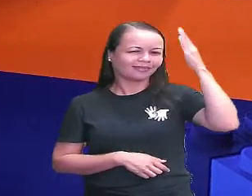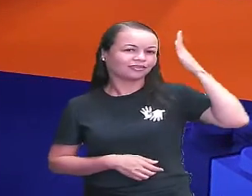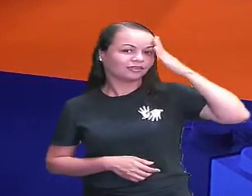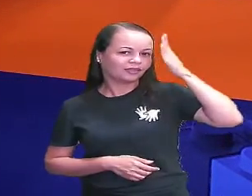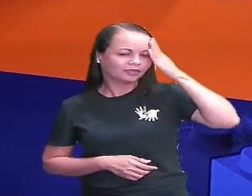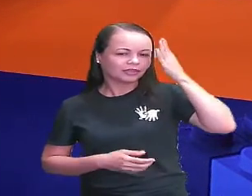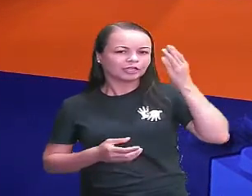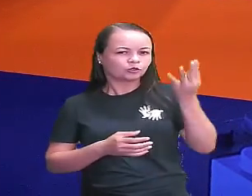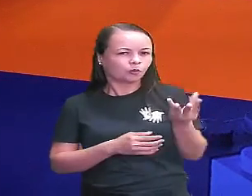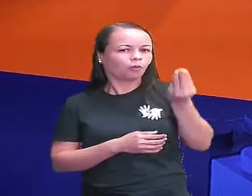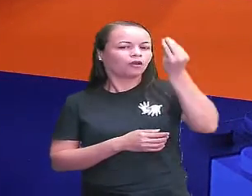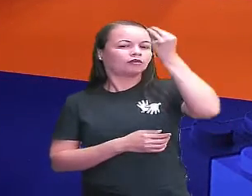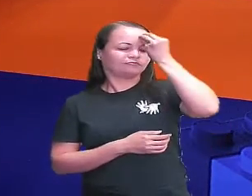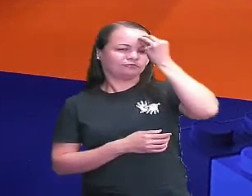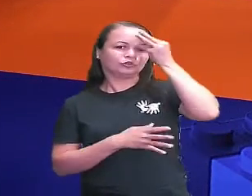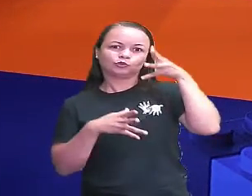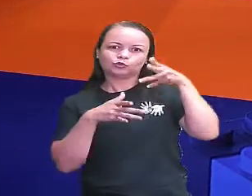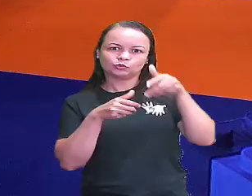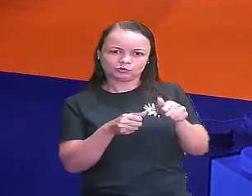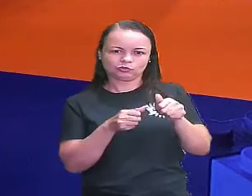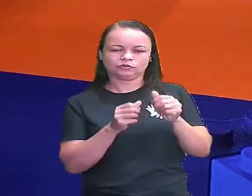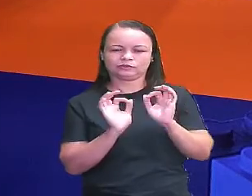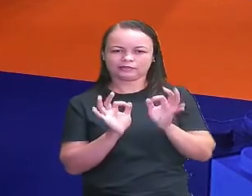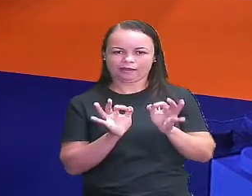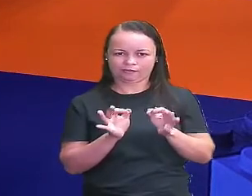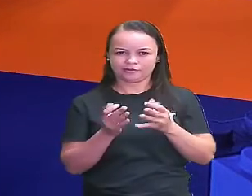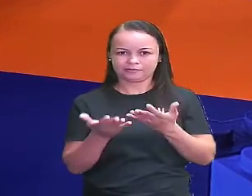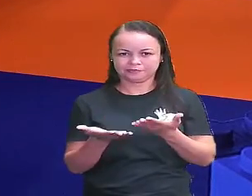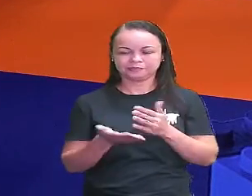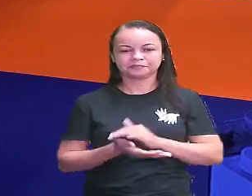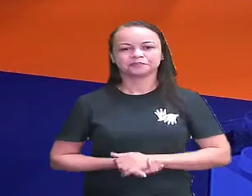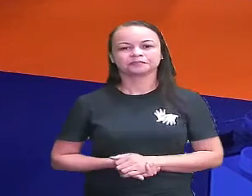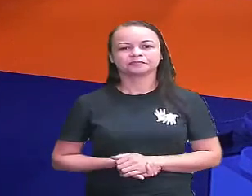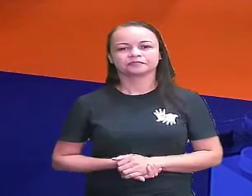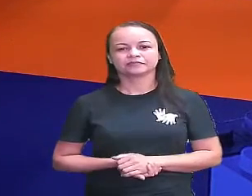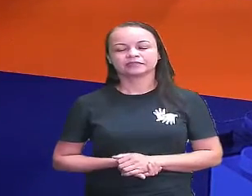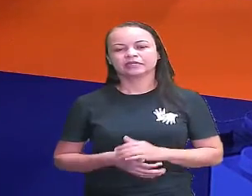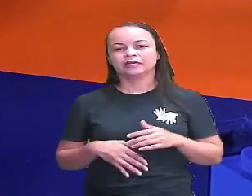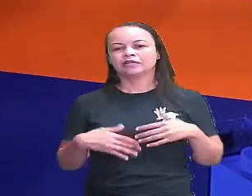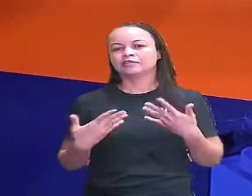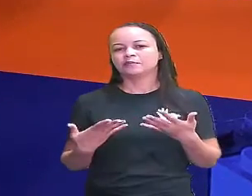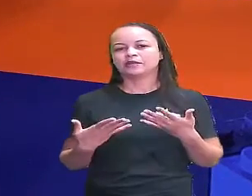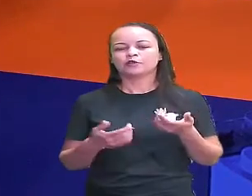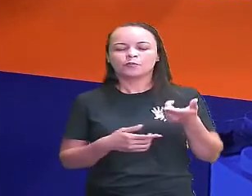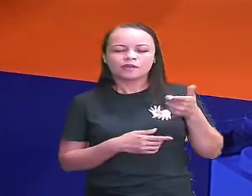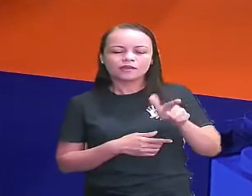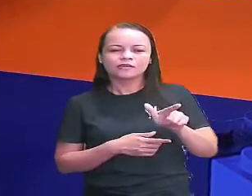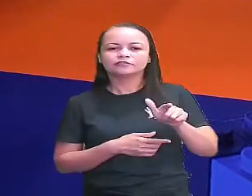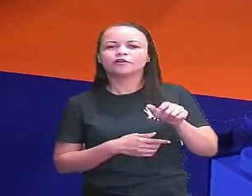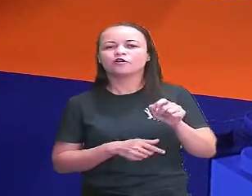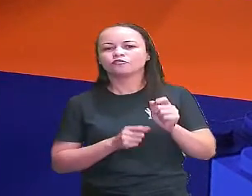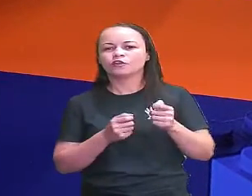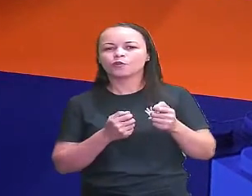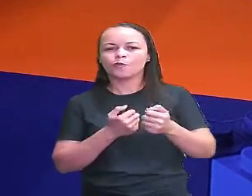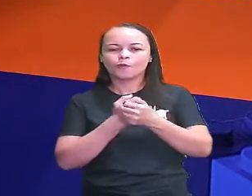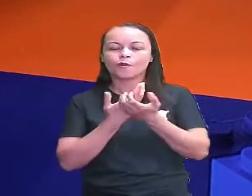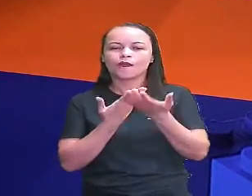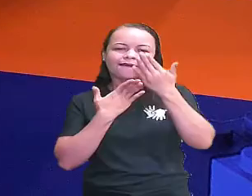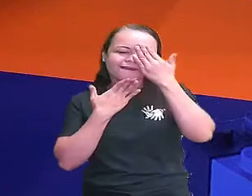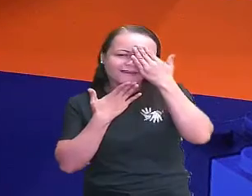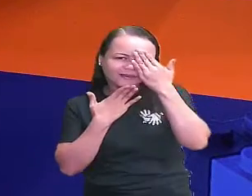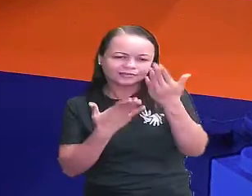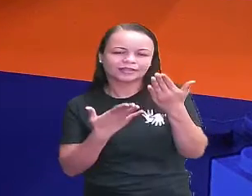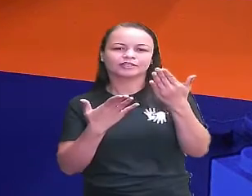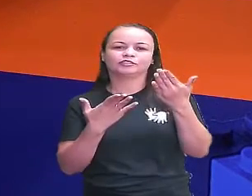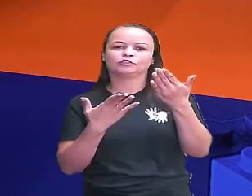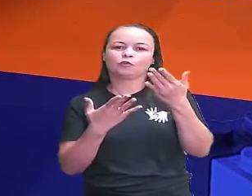e fixado tudo bem direitinho. Tá certo, pessoal? E mais uma vez eu agradeço imensamente pela presença